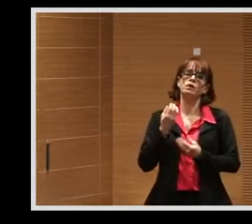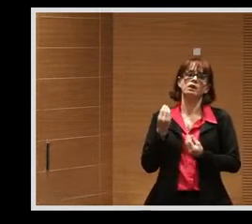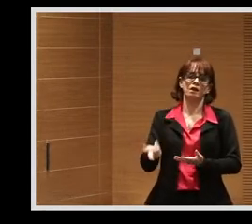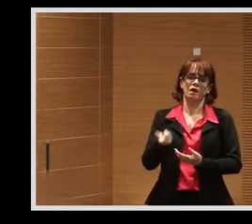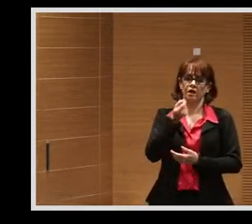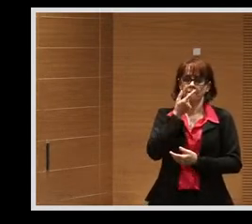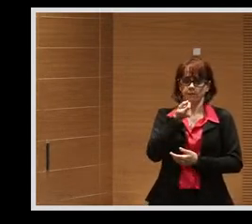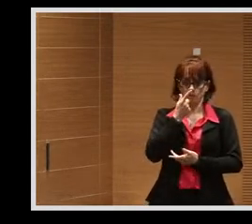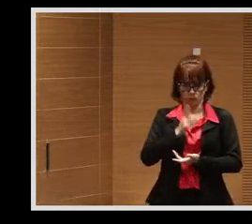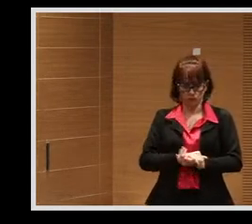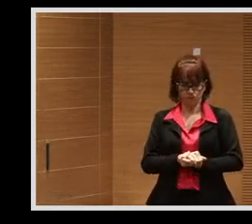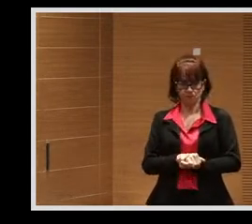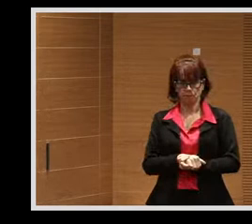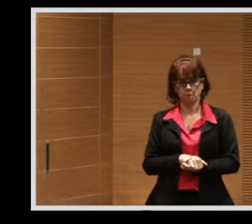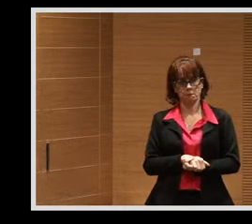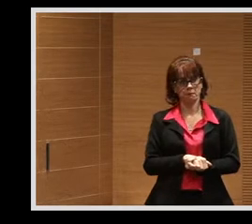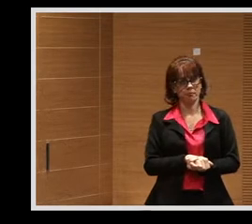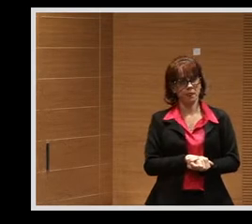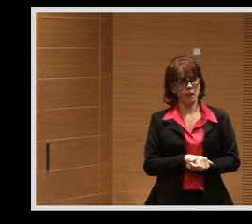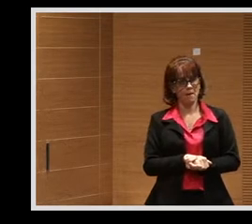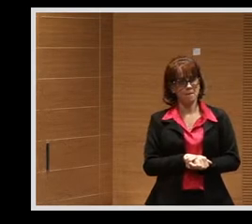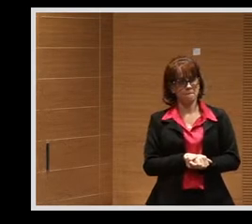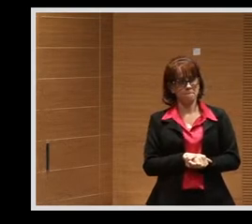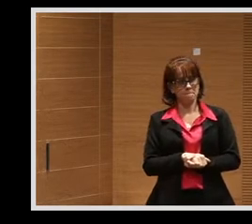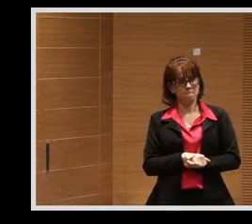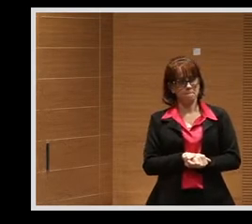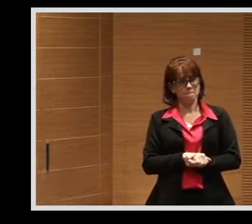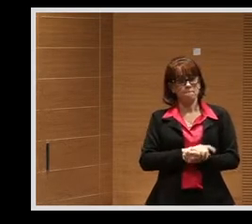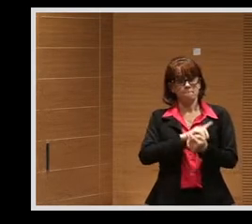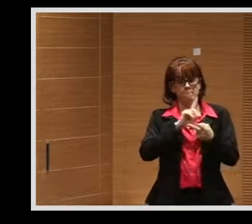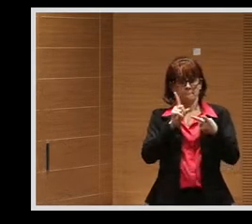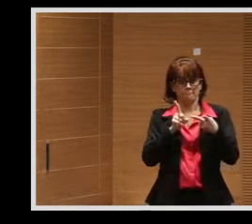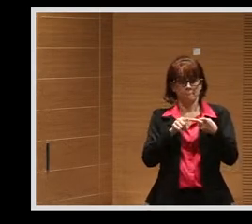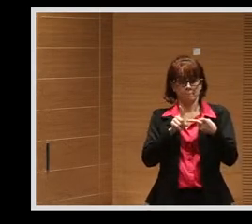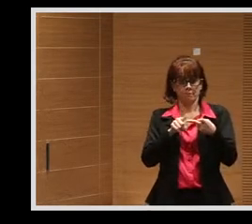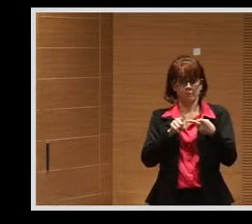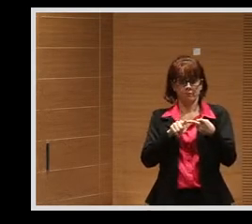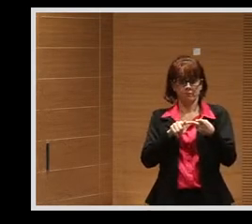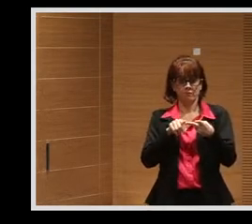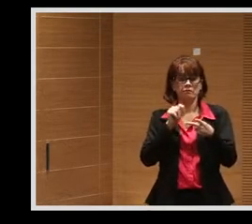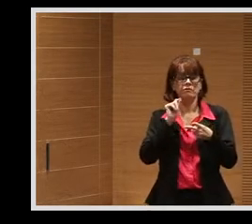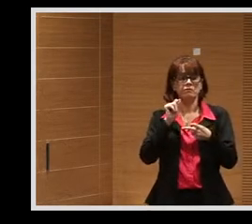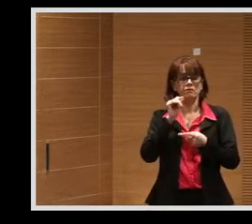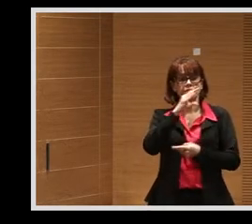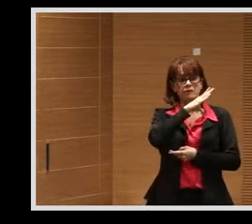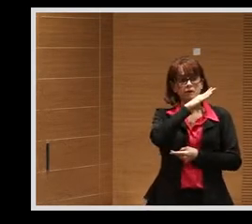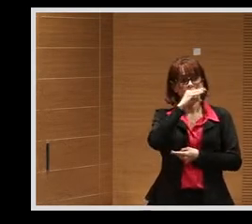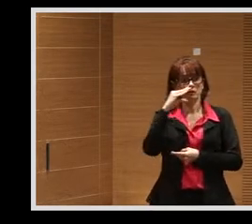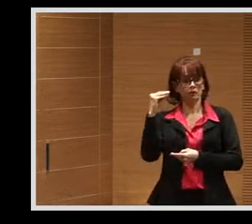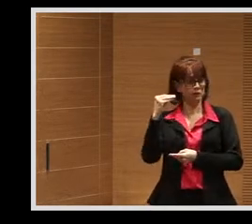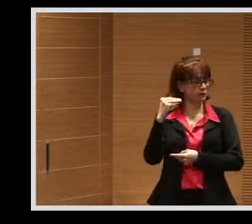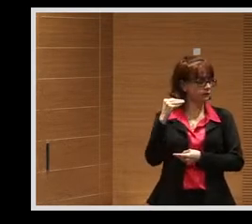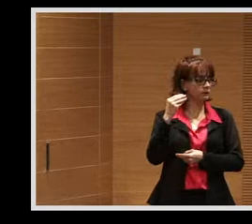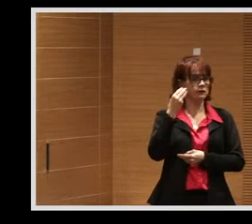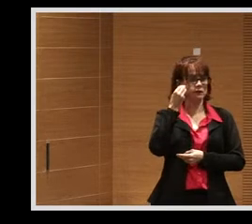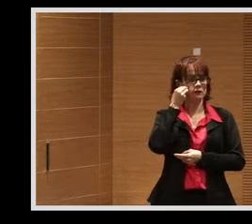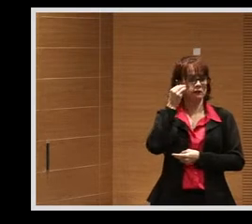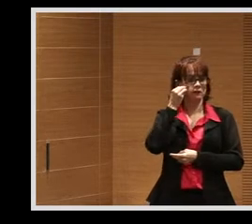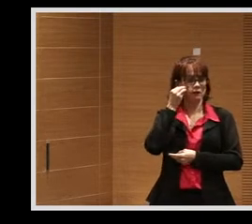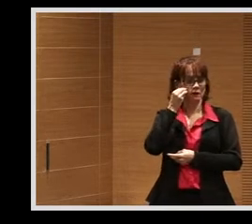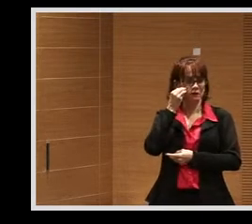muito grande. A outra porta de entrada é adolescentes que tentam suicídio,